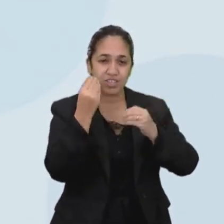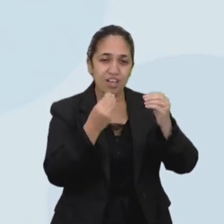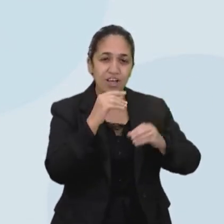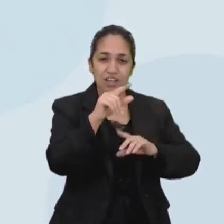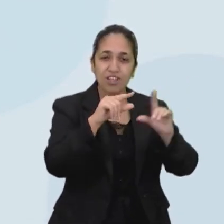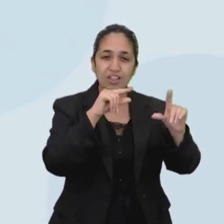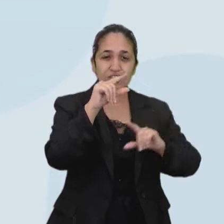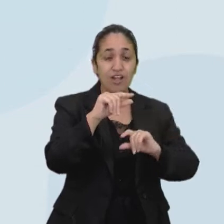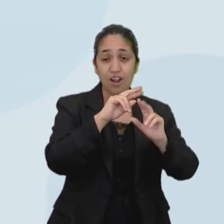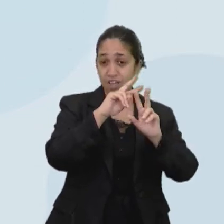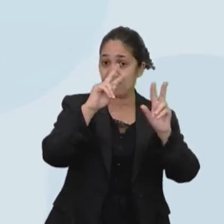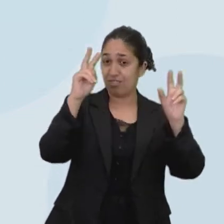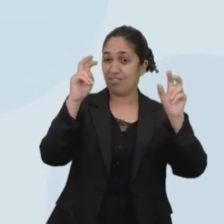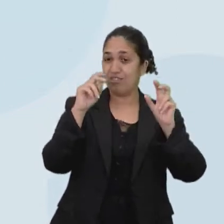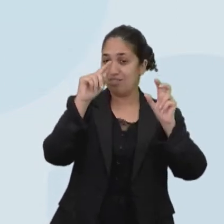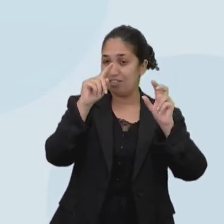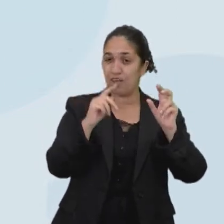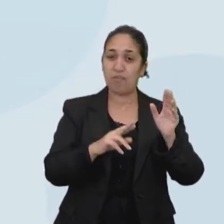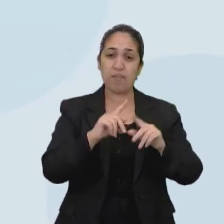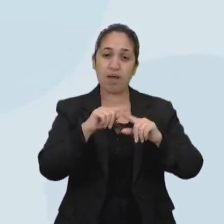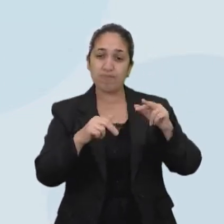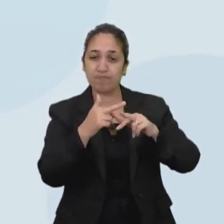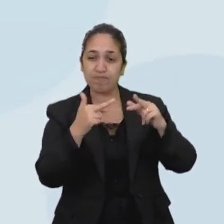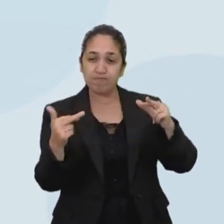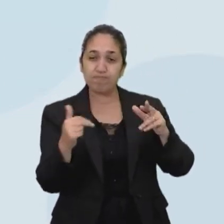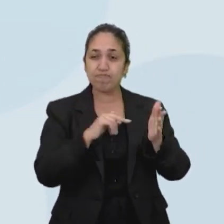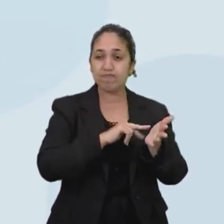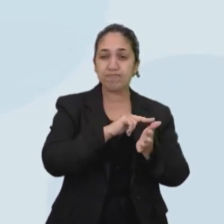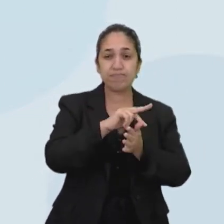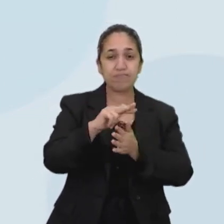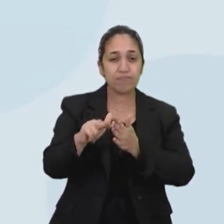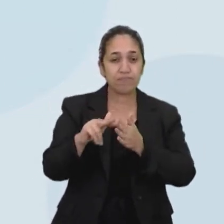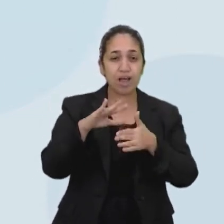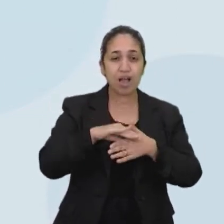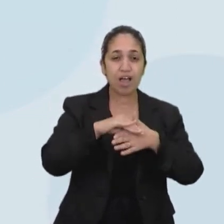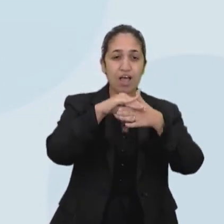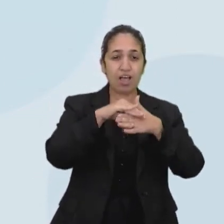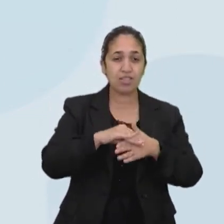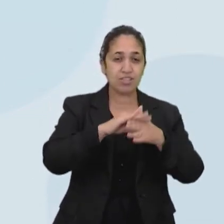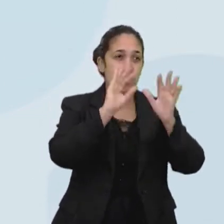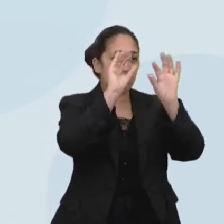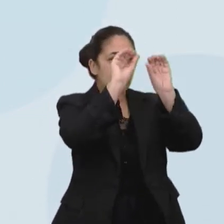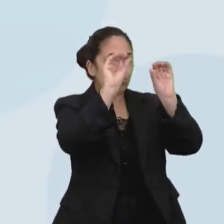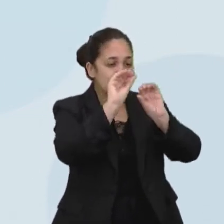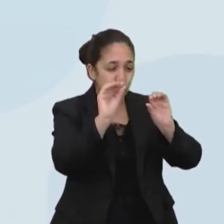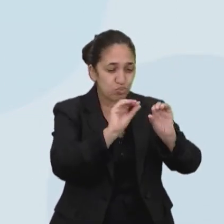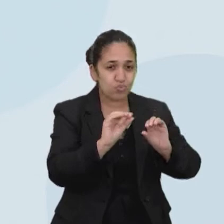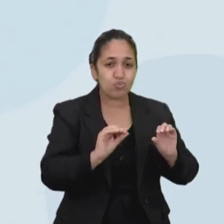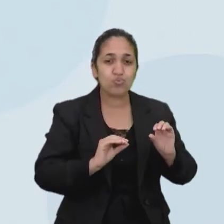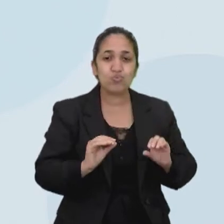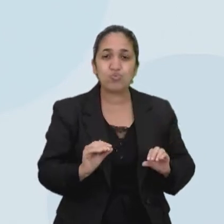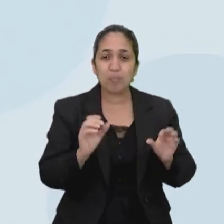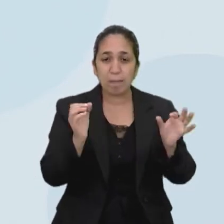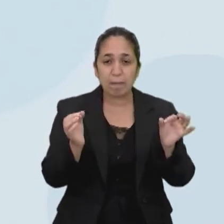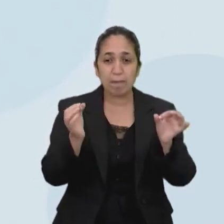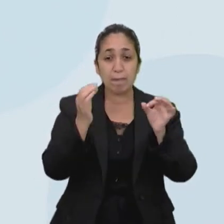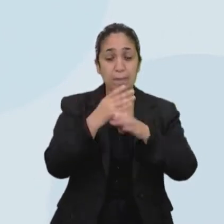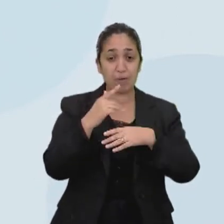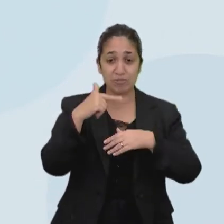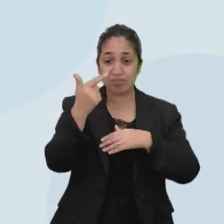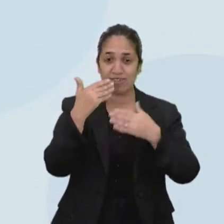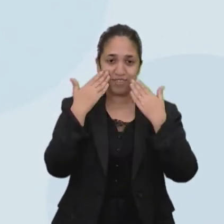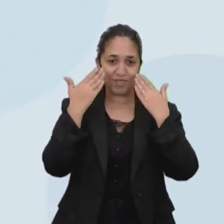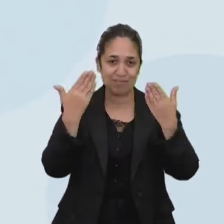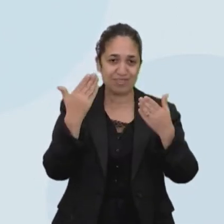escolhido, tema abordado, recursos multissemióticos, edição e diagramação, deixando pronto para